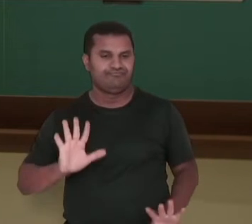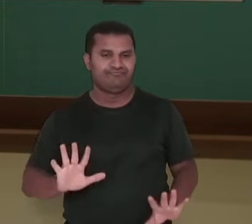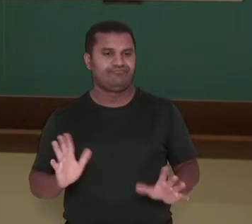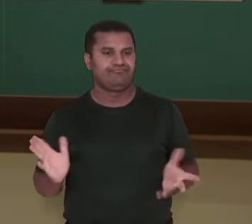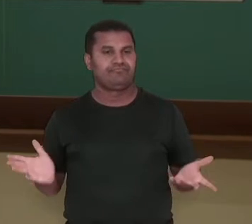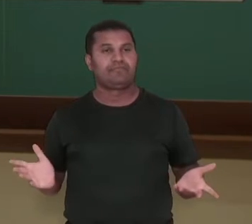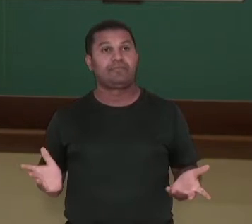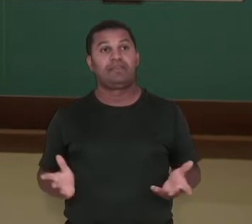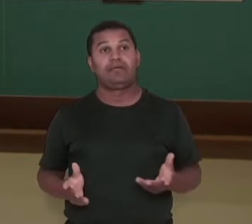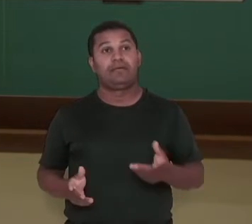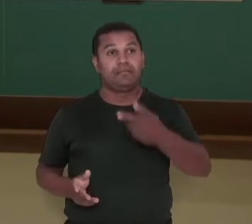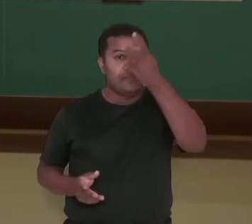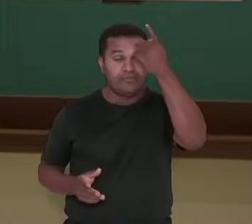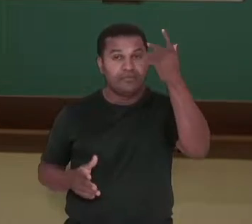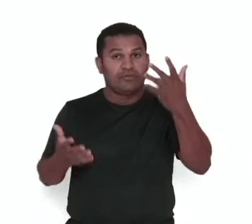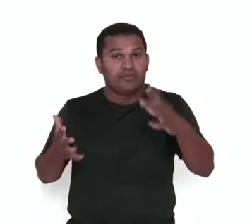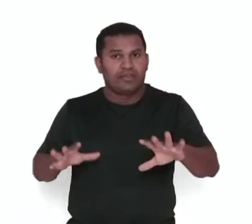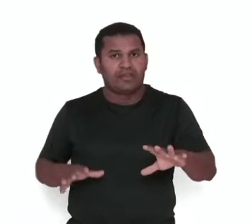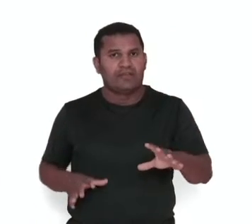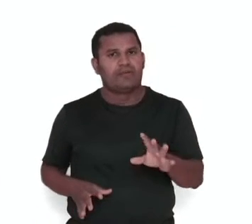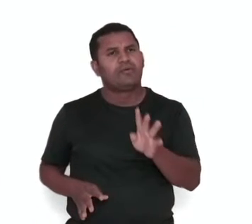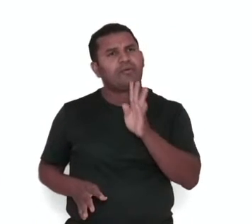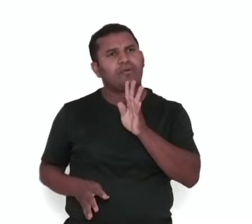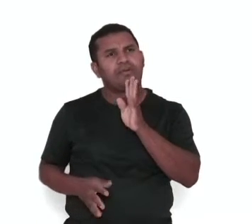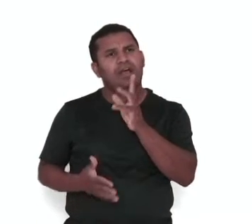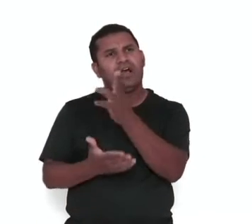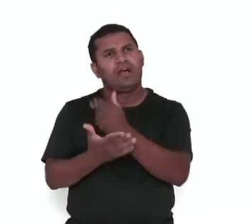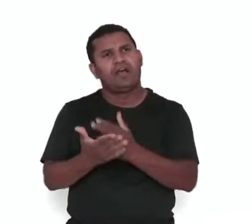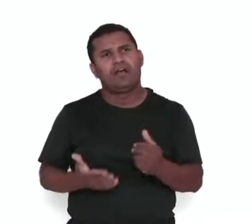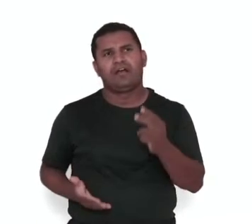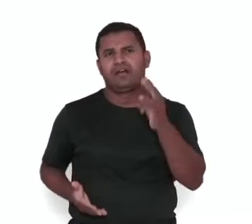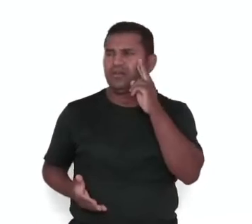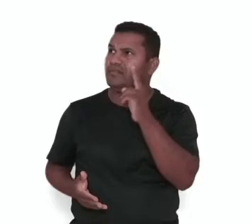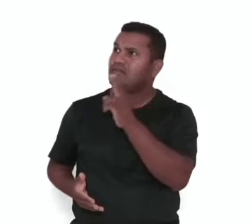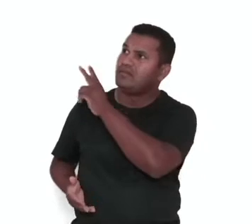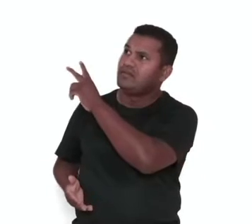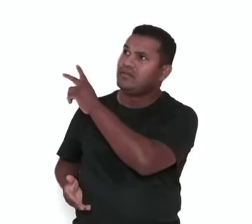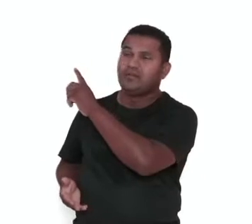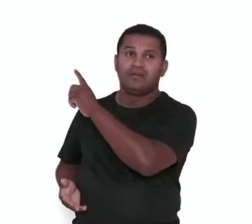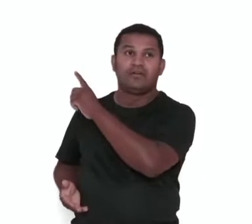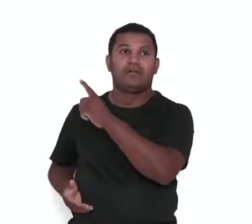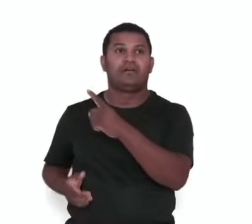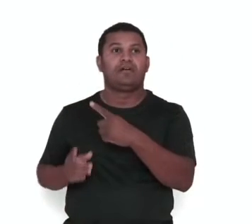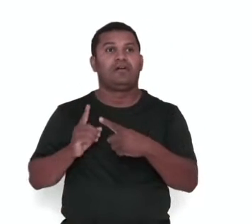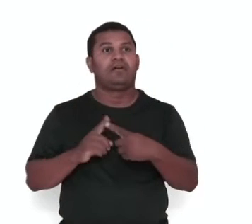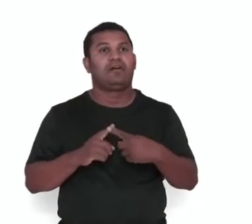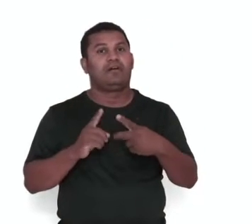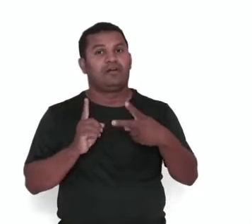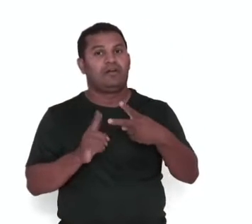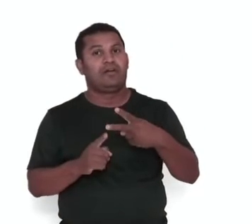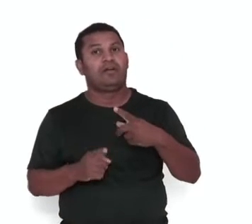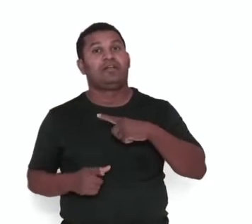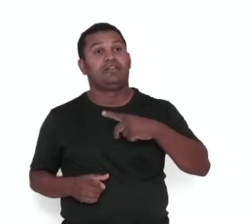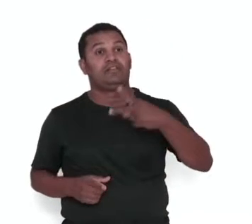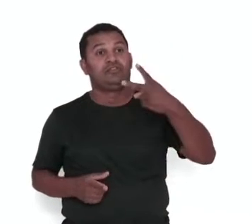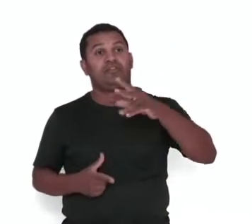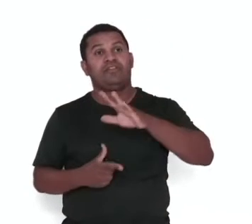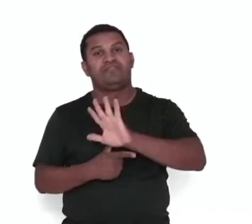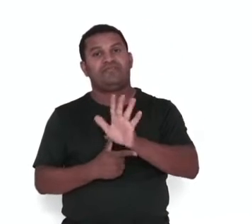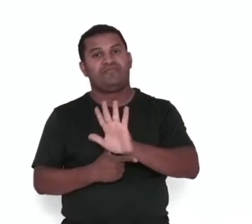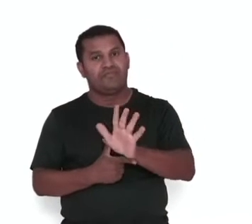o que mais? Você conhece esses dois personagens de desenho animado? Então tem exemplo de dois videozinhos aqui, vocês podem